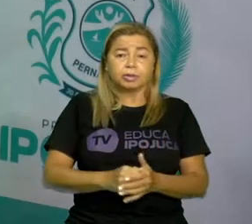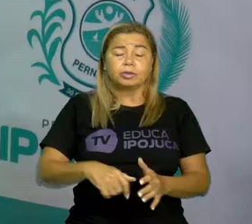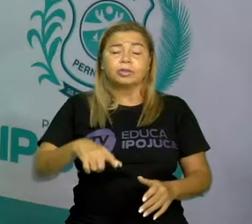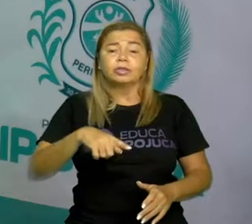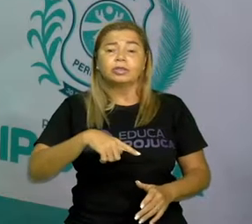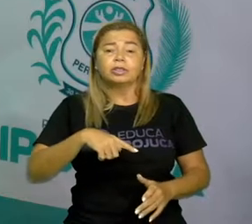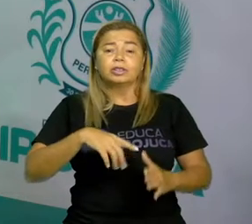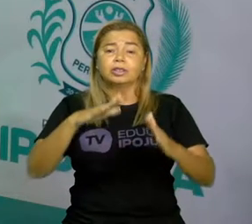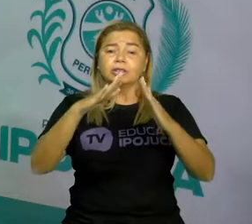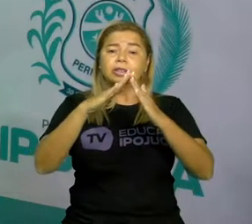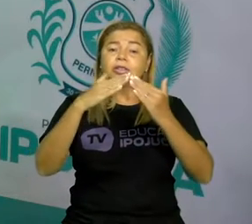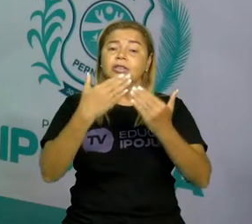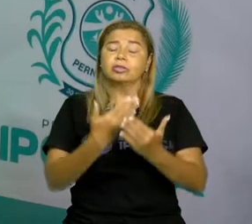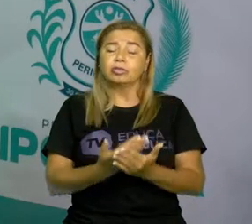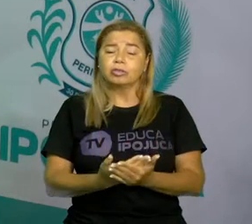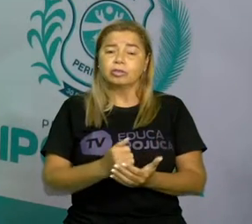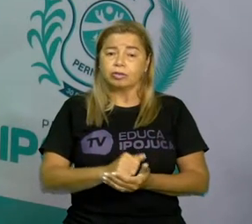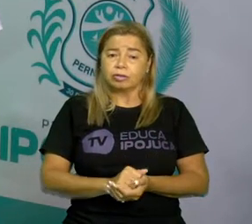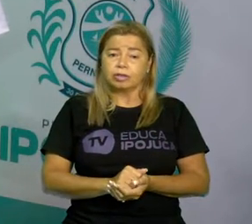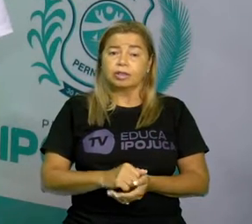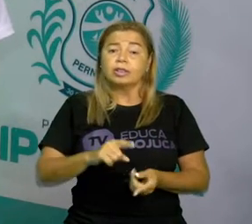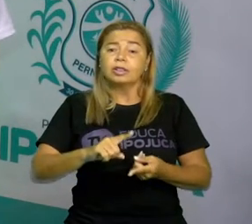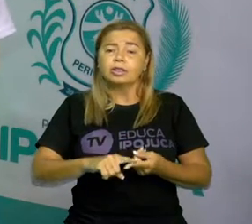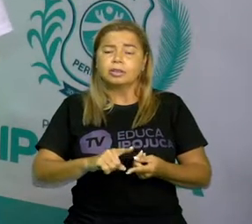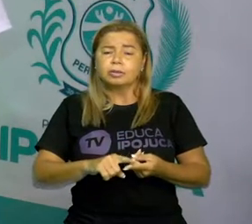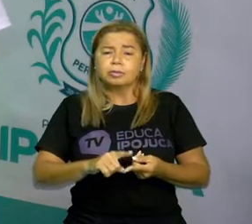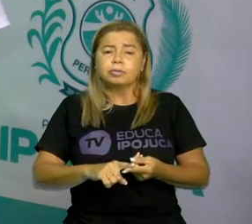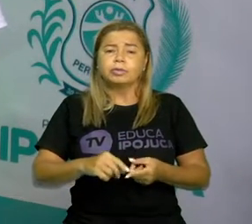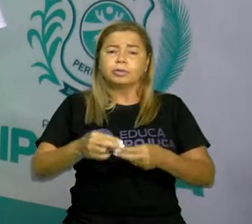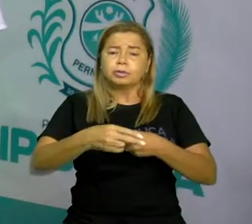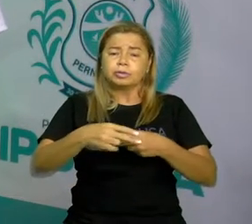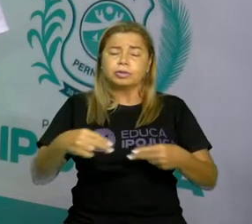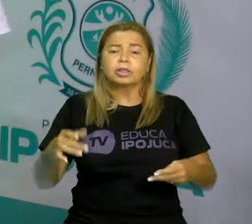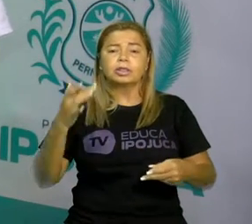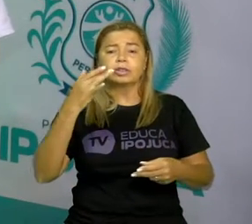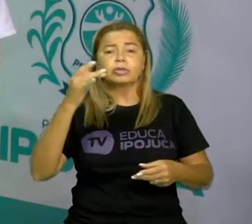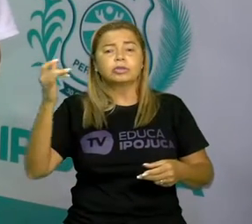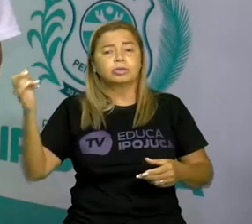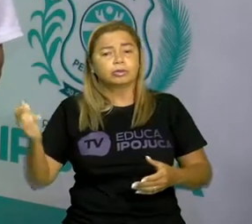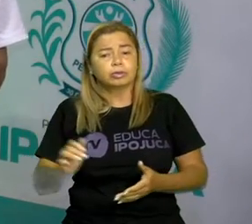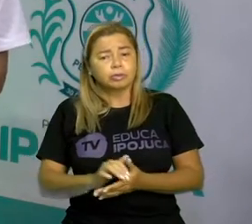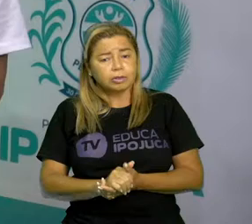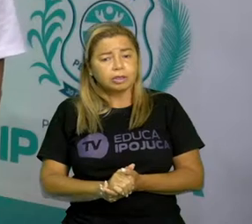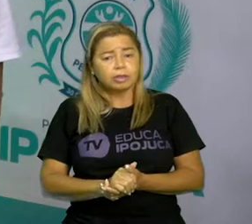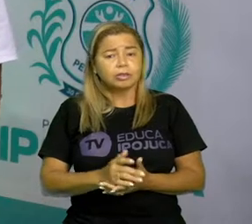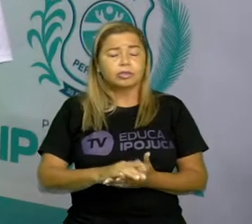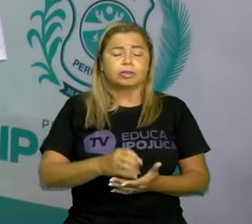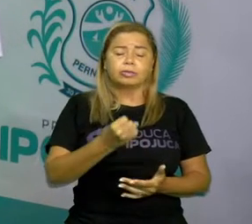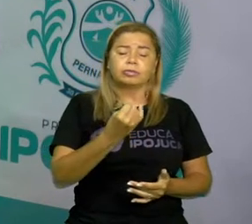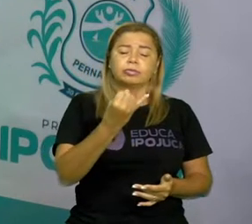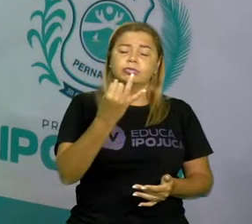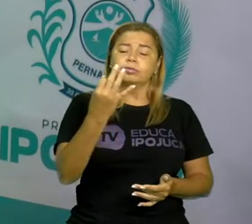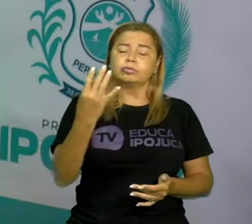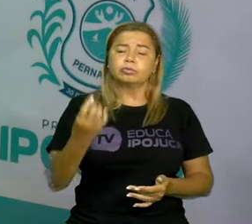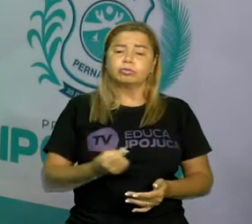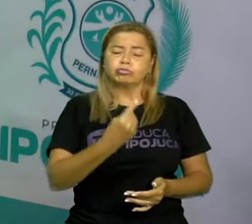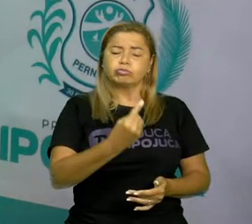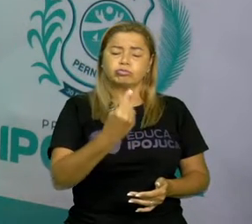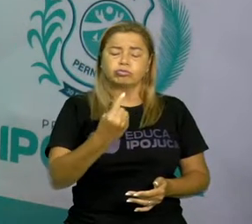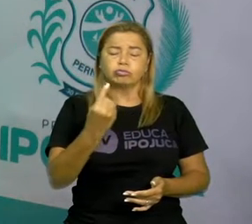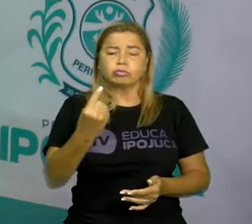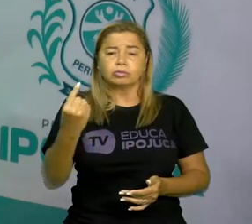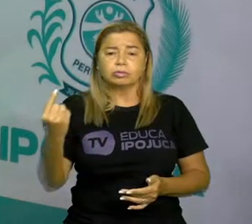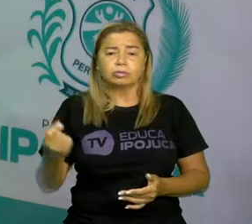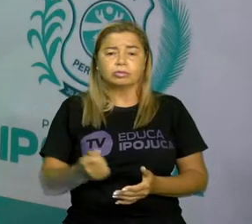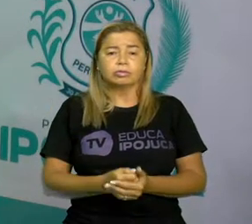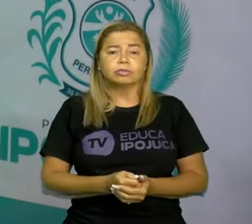como o material dourado também. Está sempre presente porque só vai contando de unidade em unidade. Nesse ábaco,